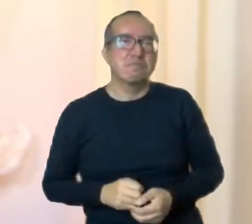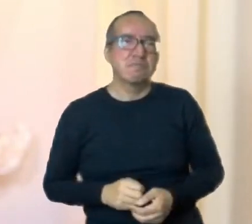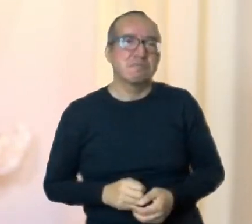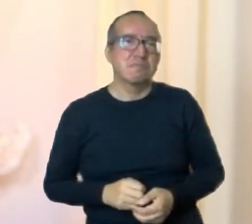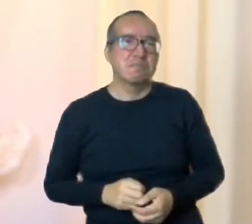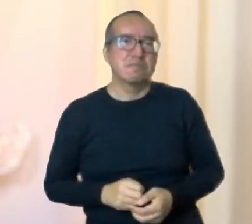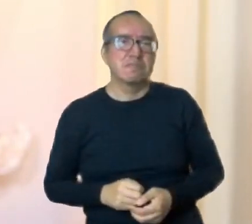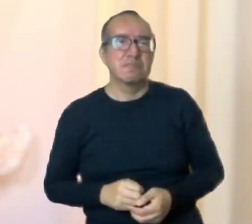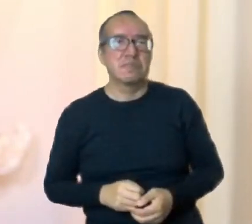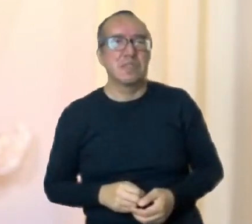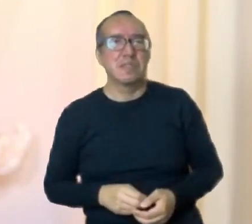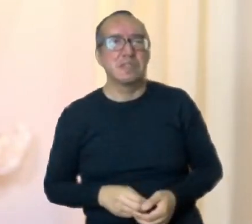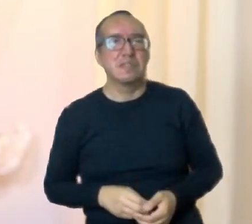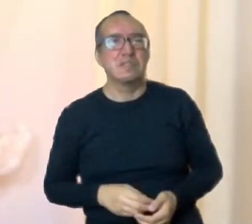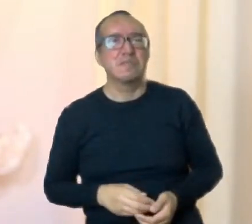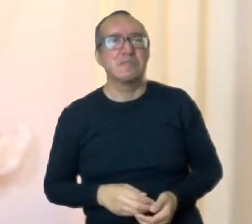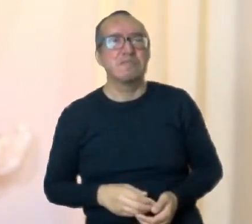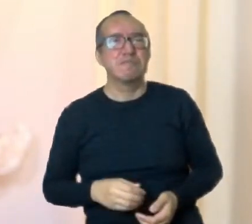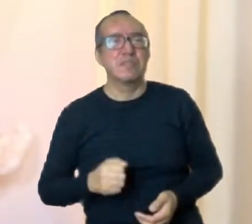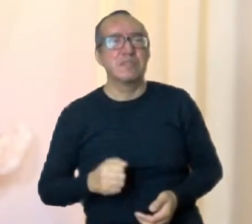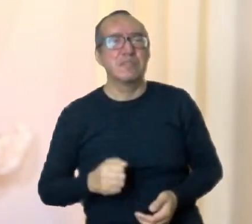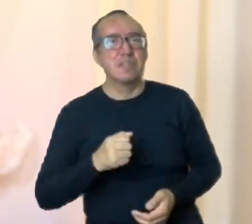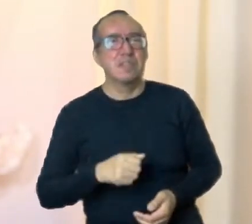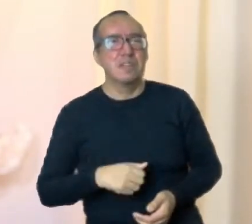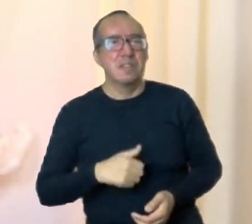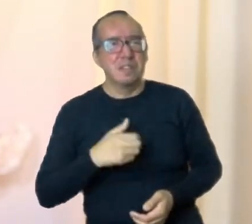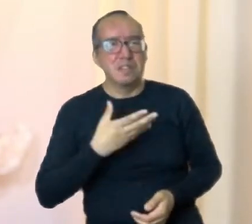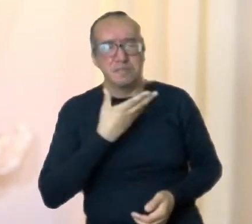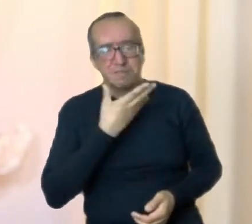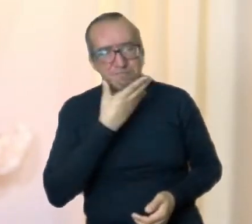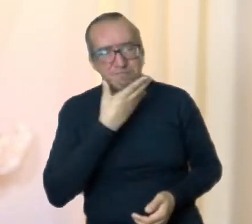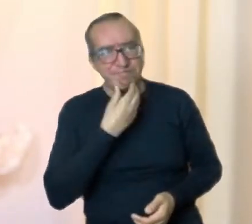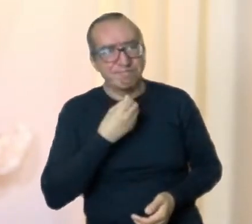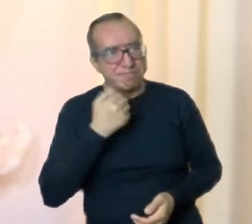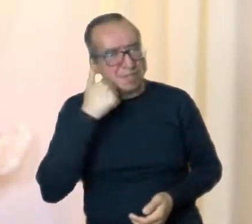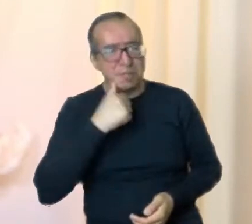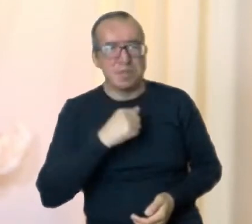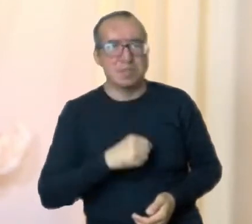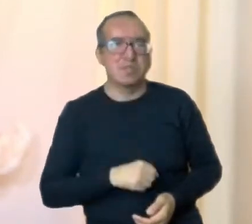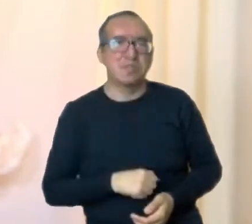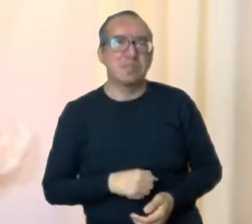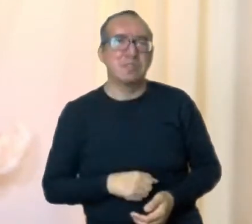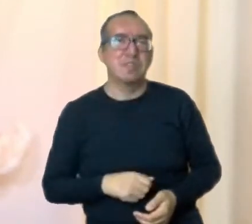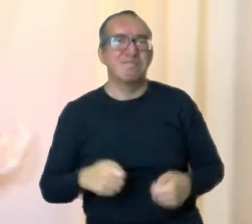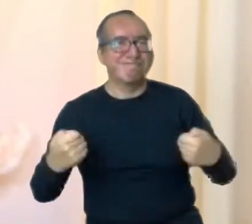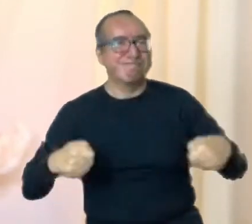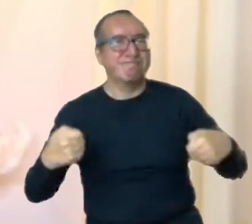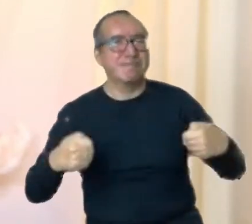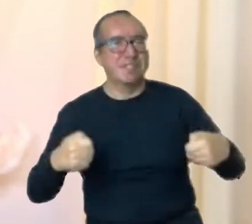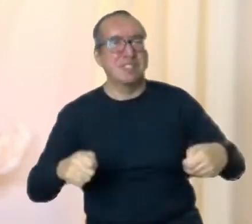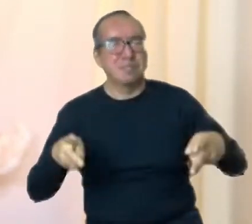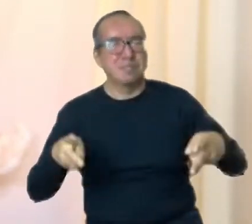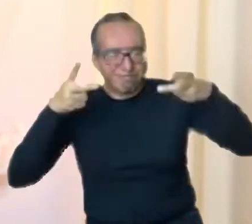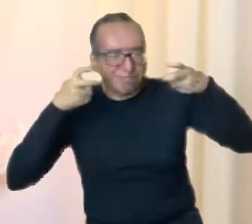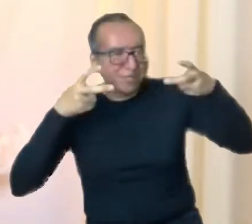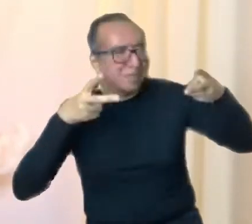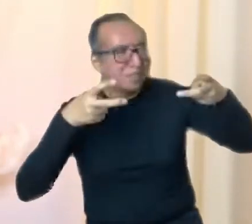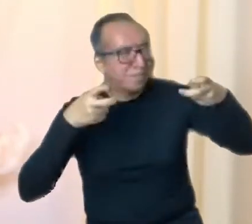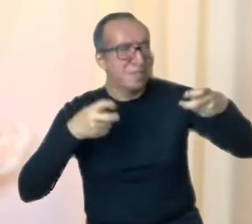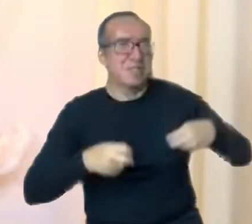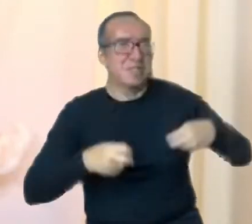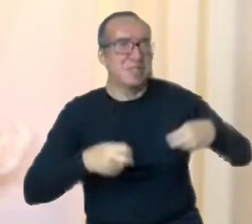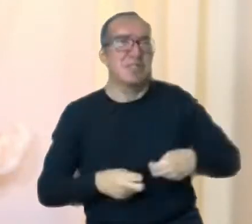Irmãos, nós precisamos estar atentos a isso, porque nós seremos cobrados. E quando formos cobrados, não teremos desculpa